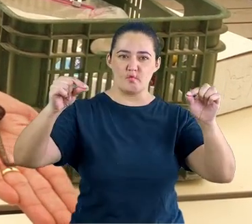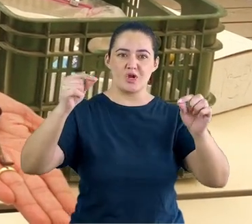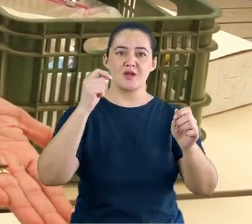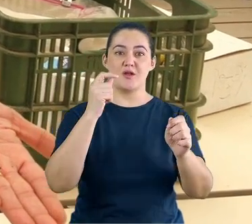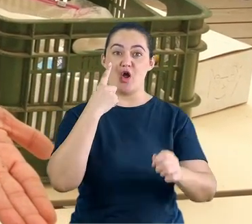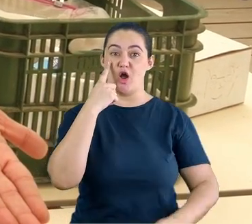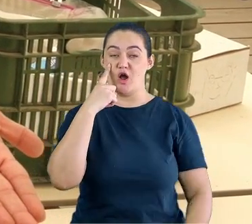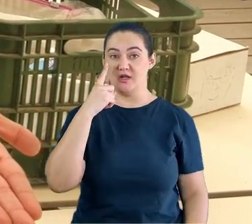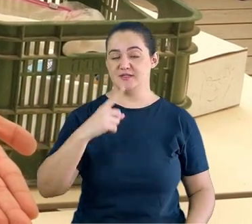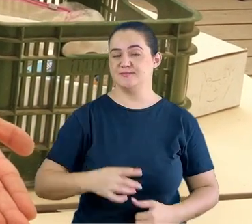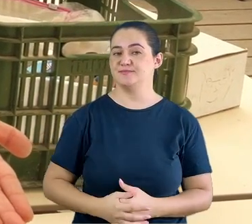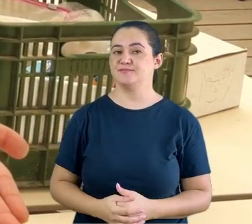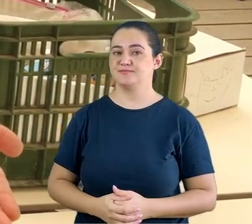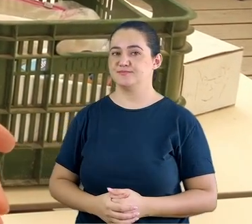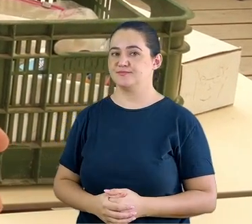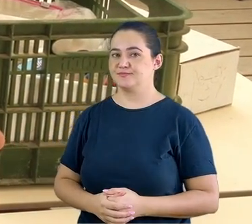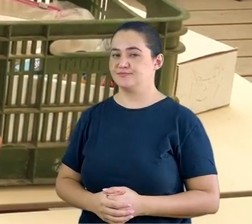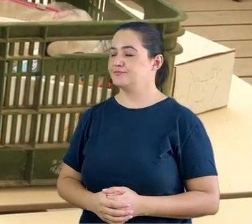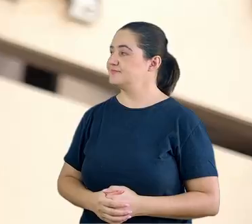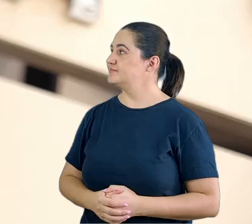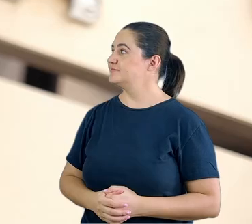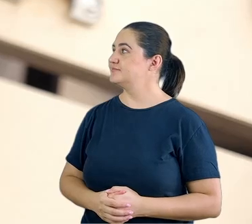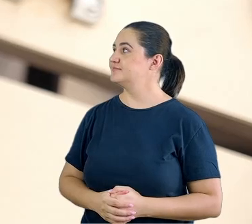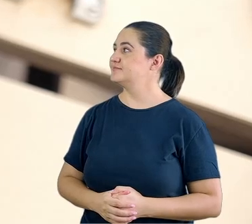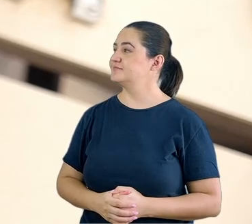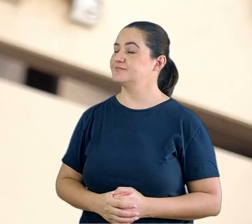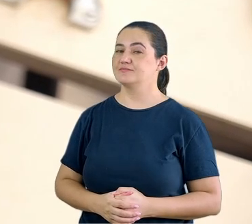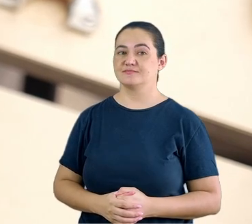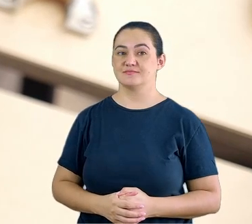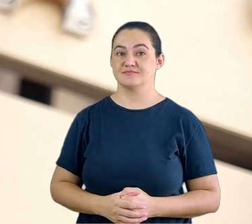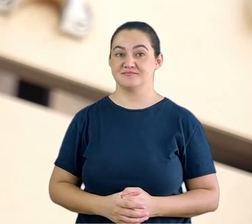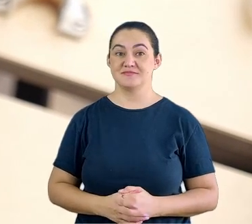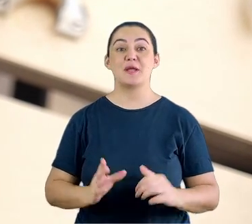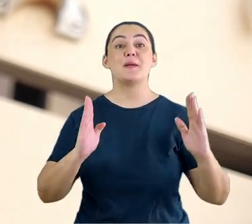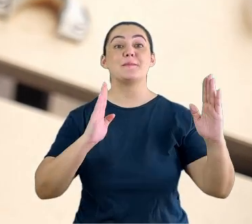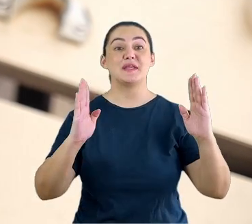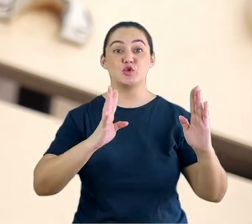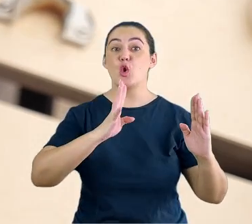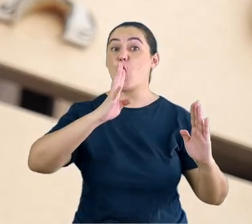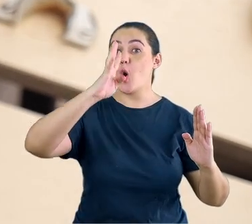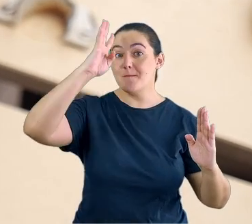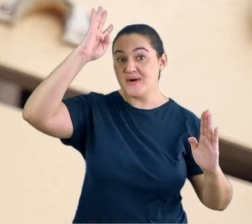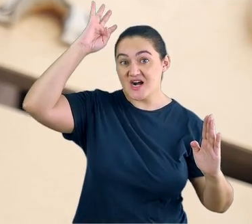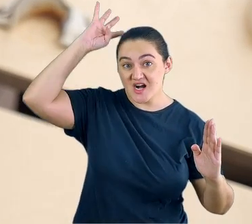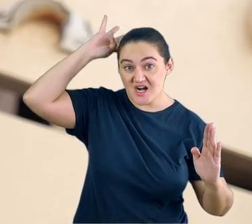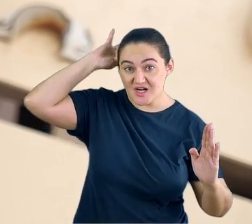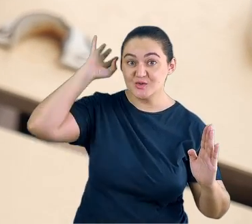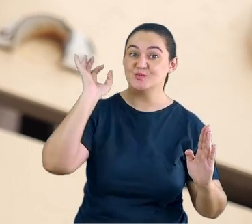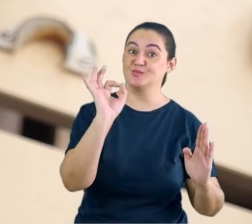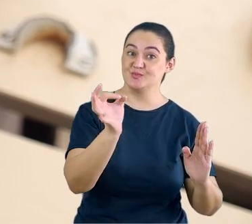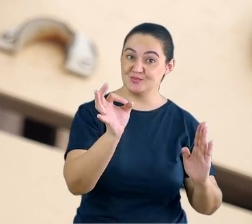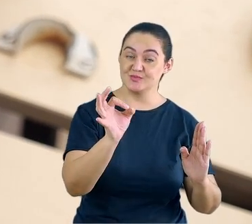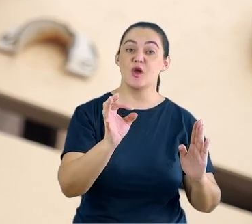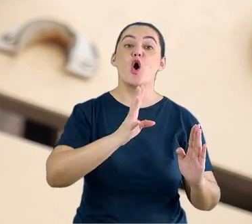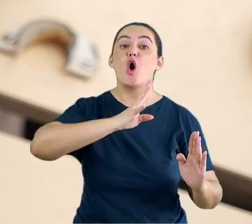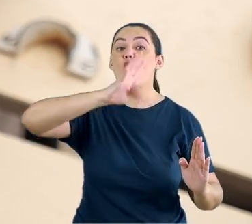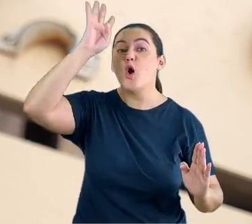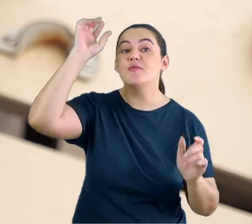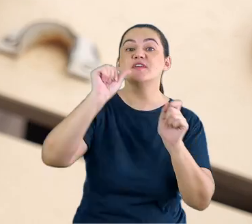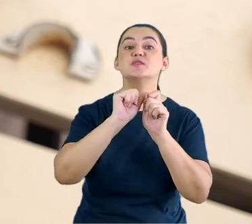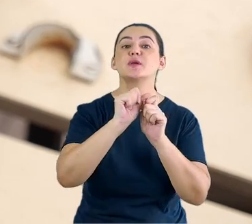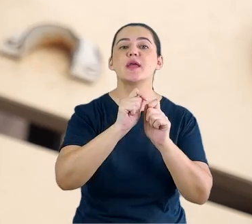nos escombros e você vê que é um prego romano. Foram pregos similares a estes que os romanos usavam, por exemplo,